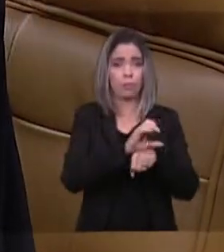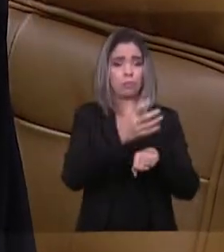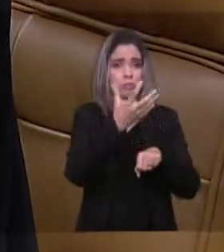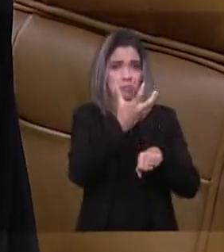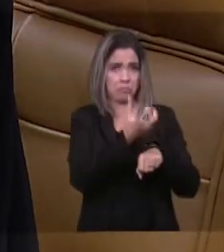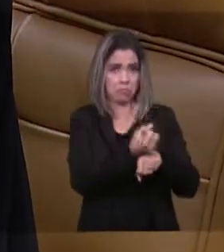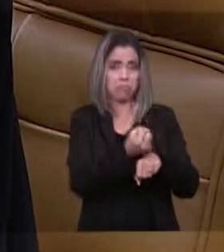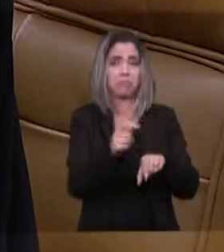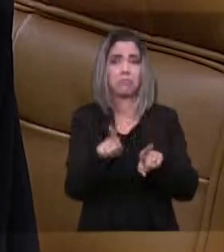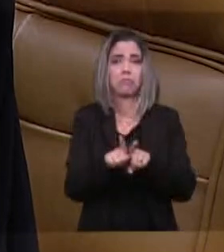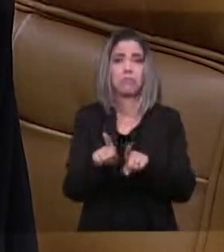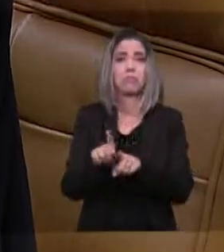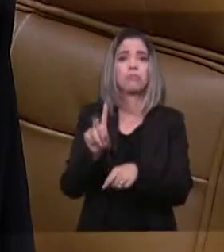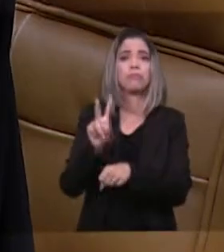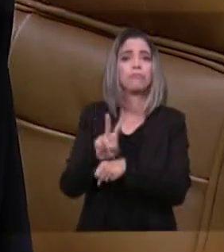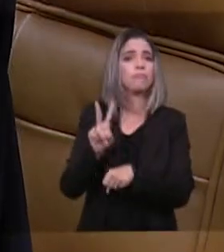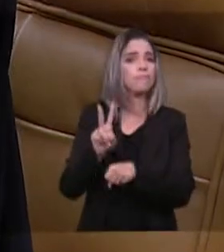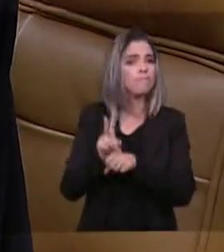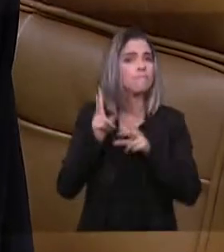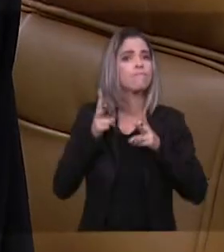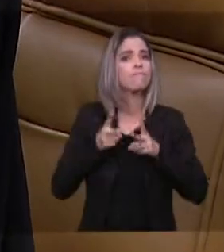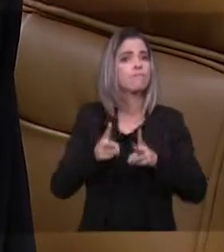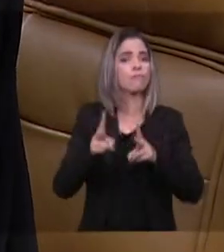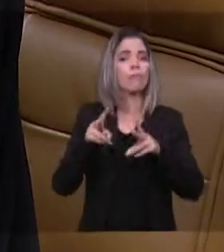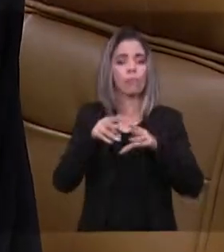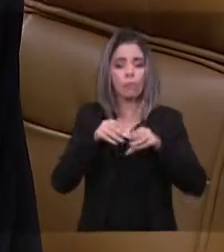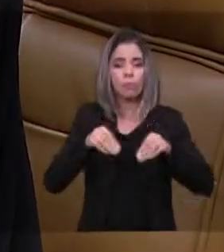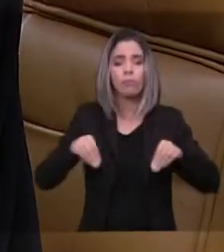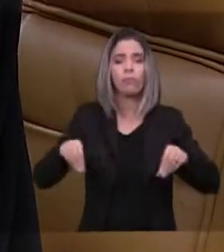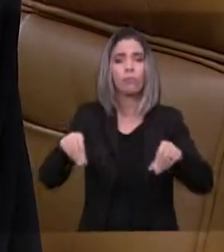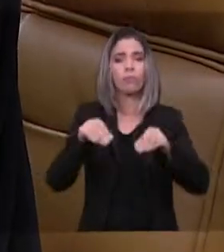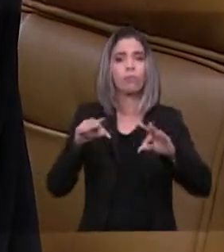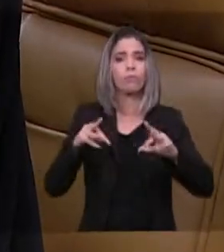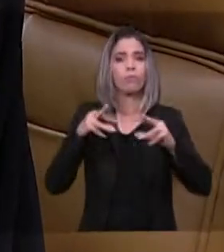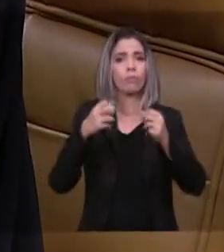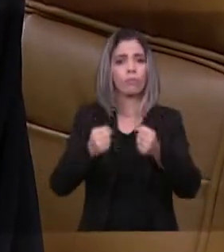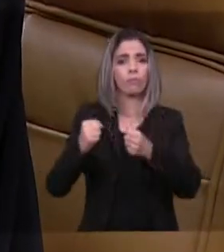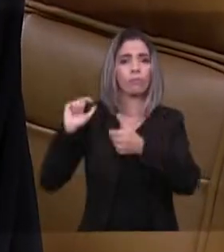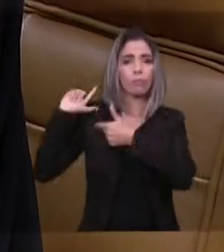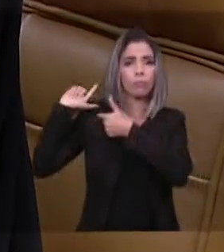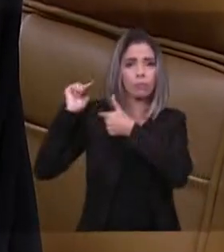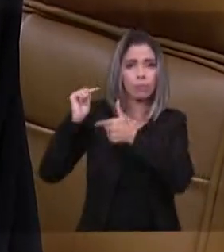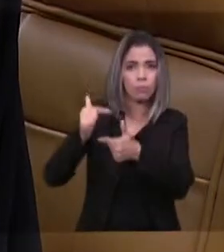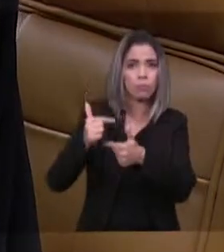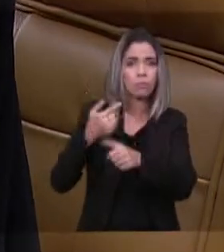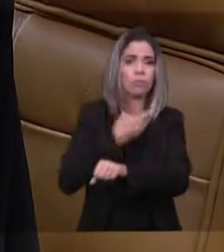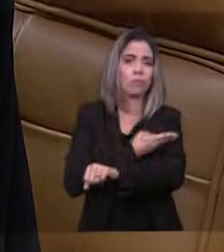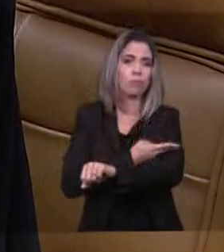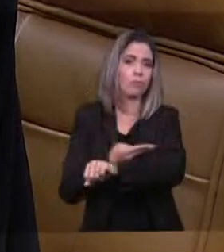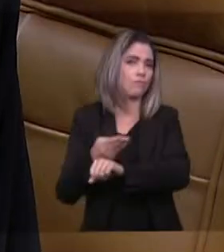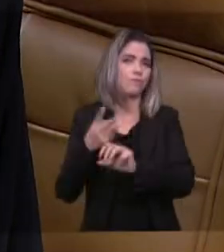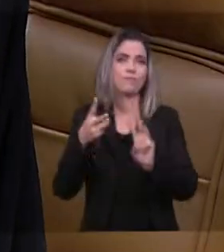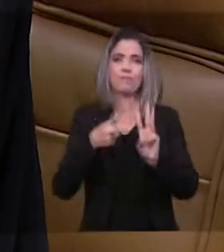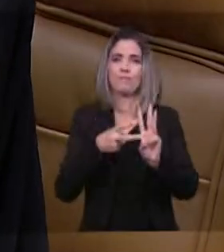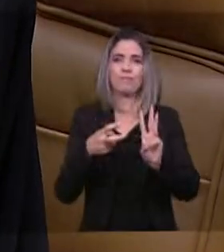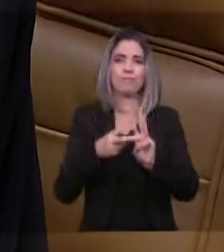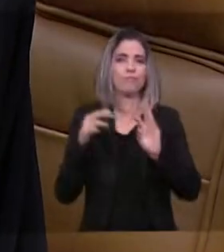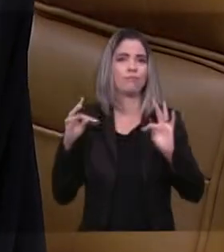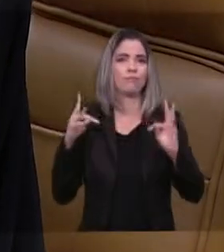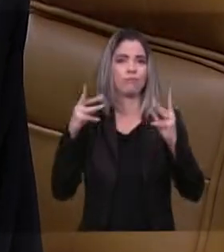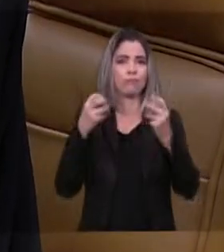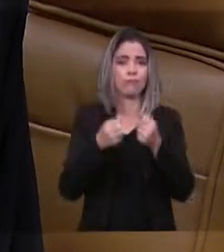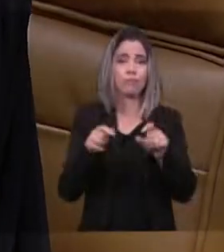e protege de forma exaustiva as terras, as tradições e os hábitos dos indígenas, de